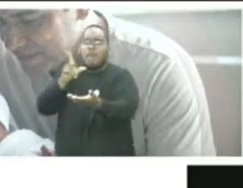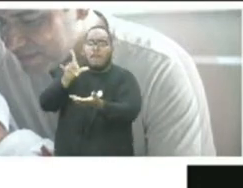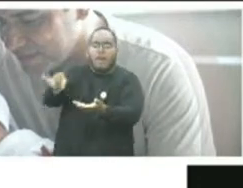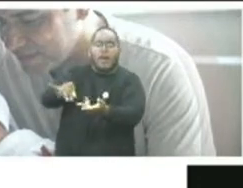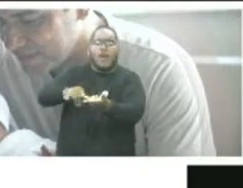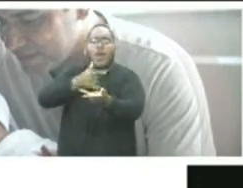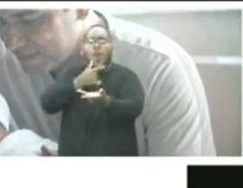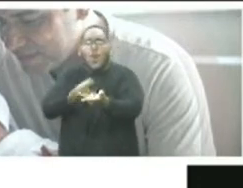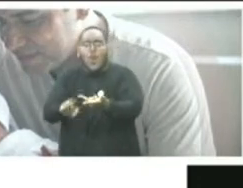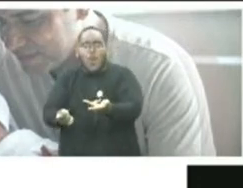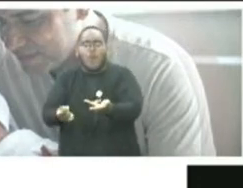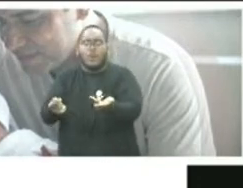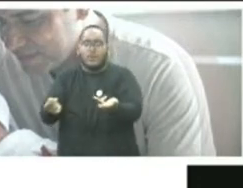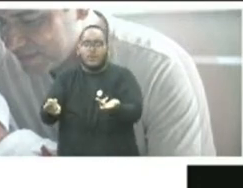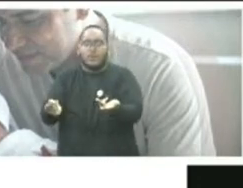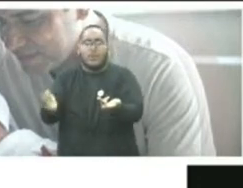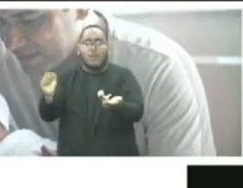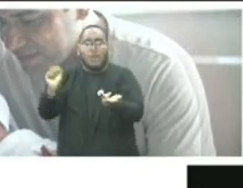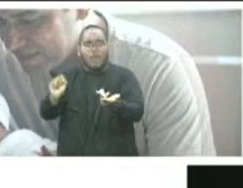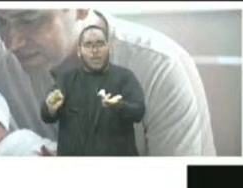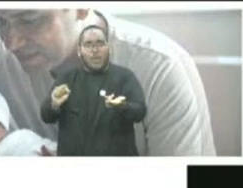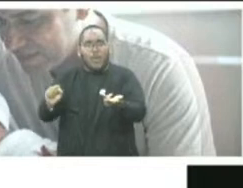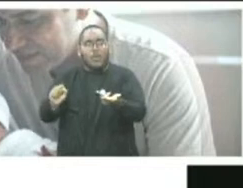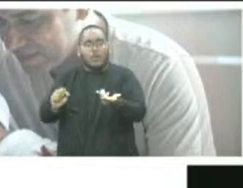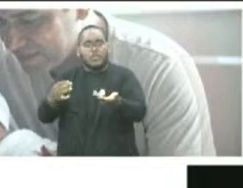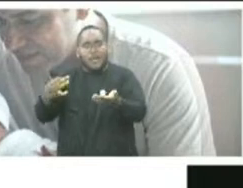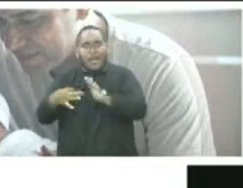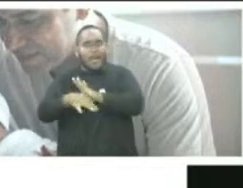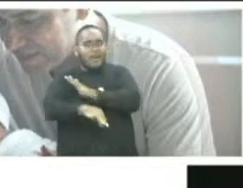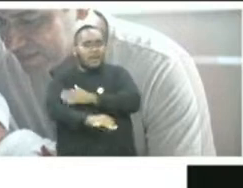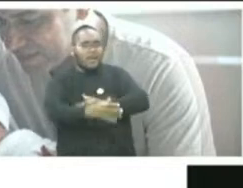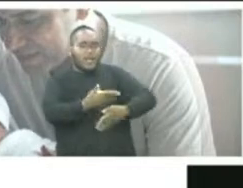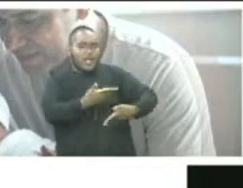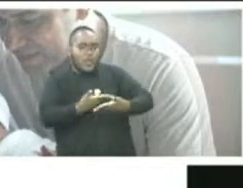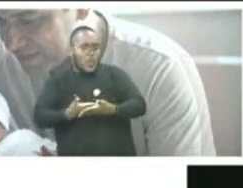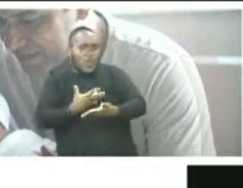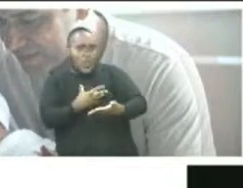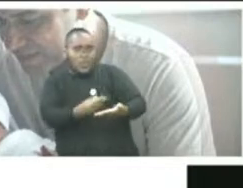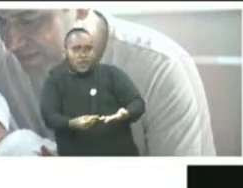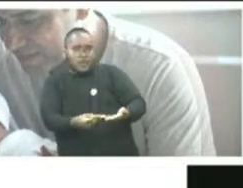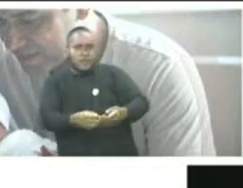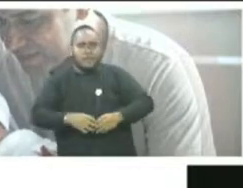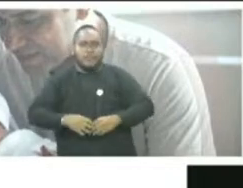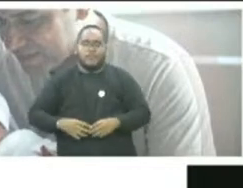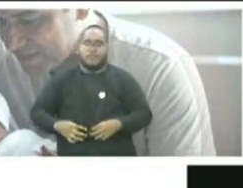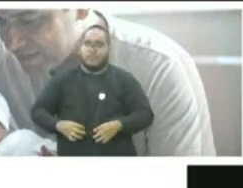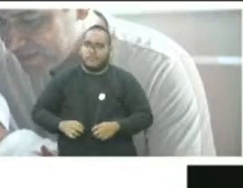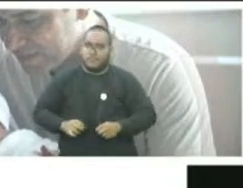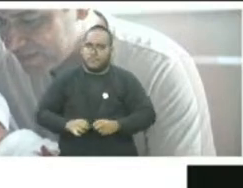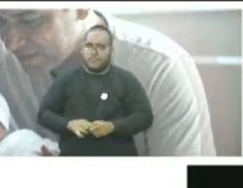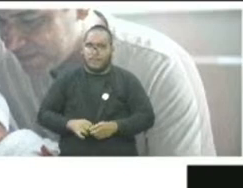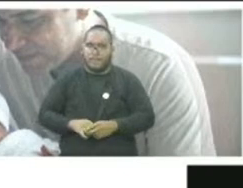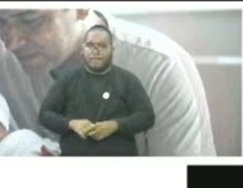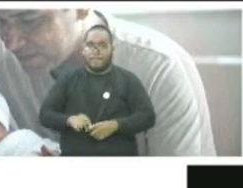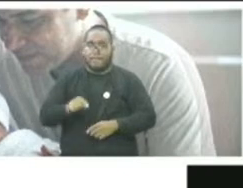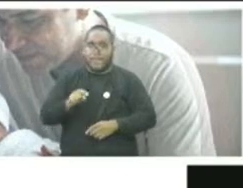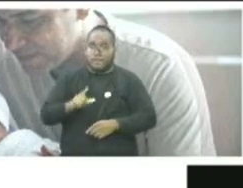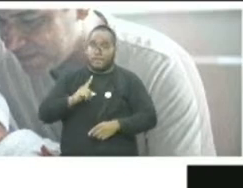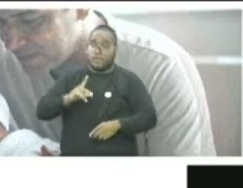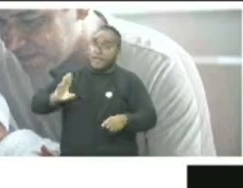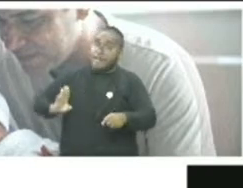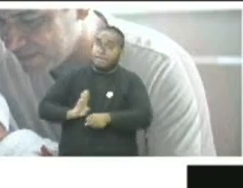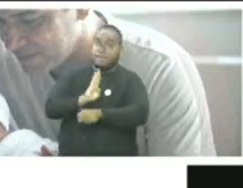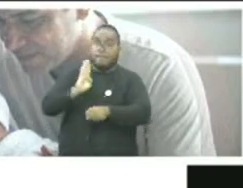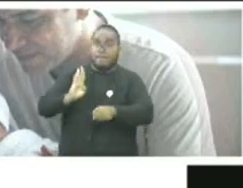no seu filho o método canguru, mesmo que não seja pré-termo. Mas ele beneficia muito os